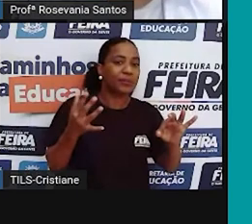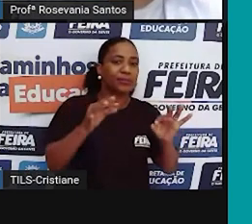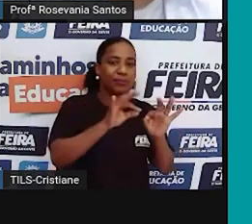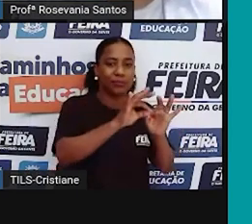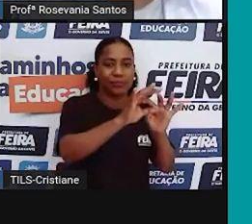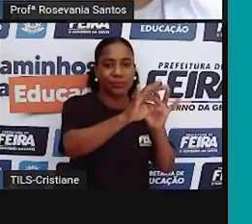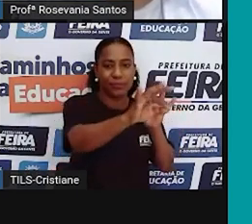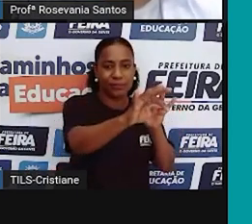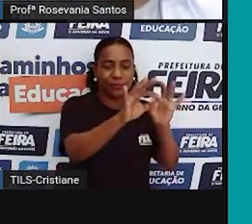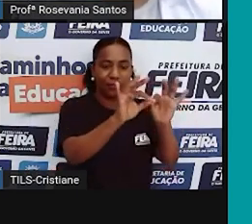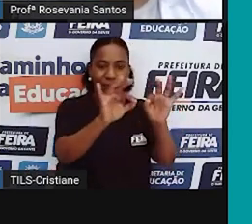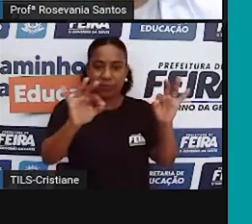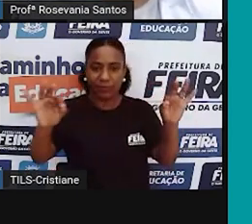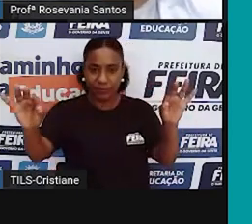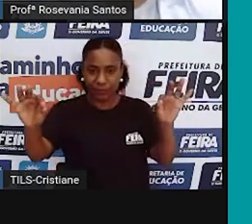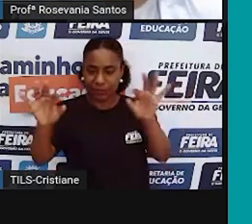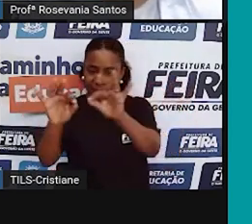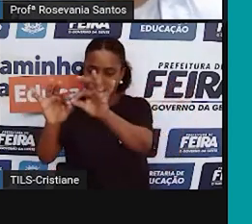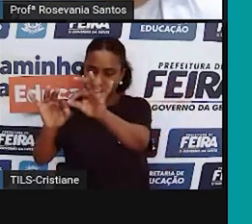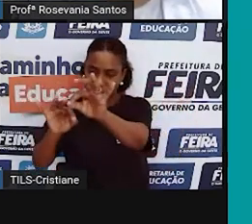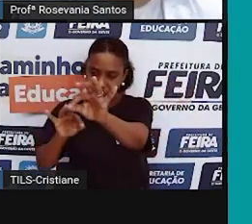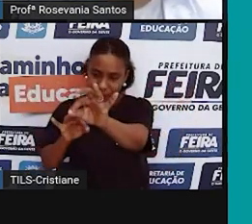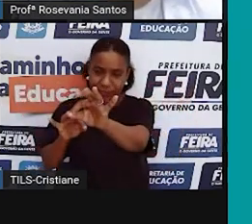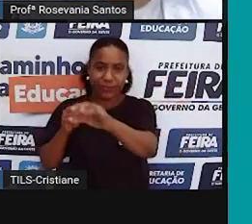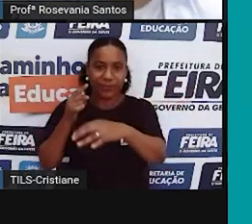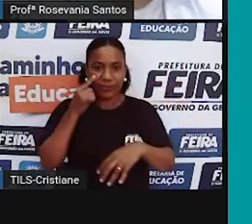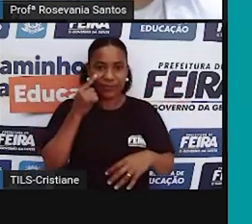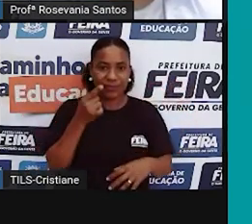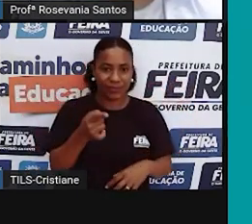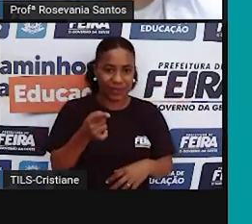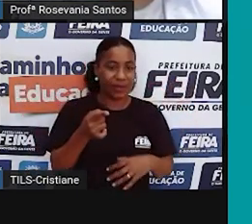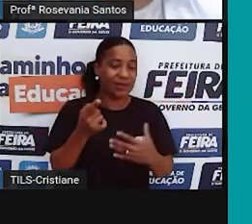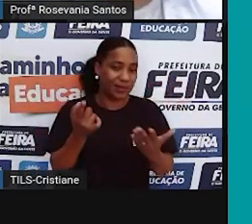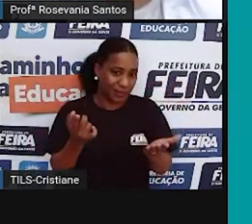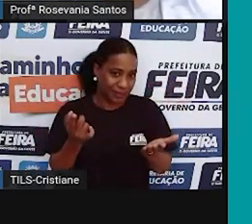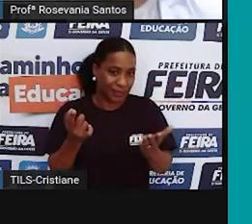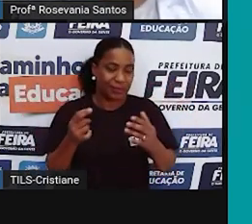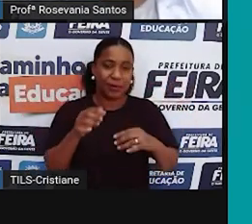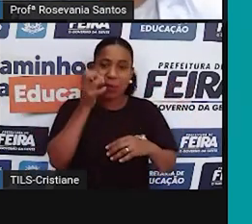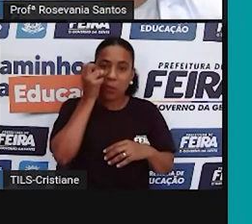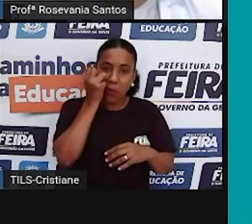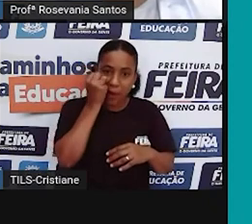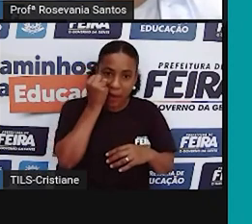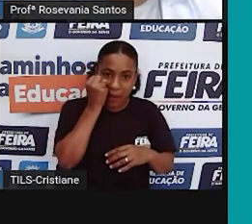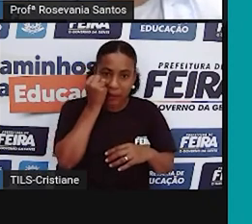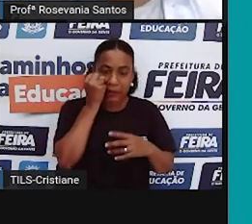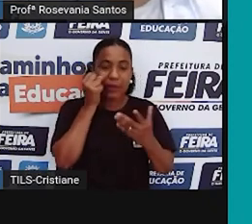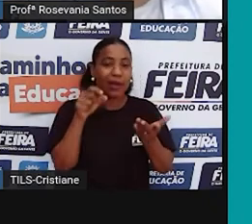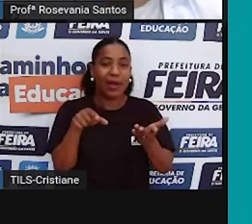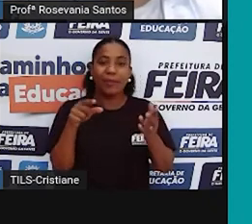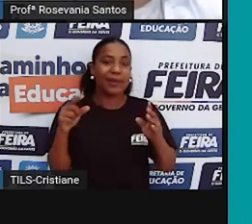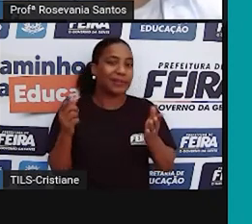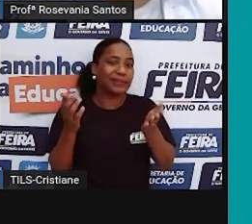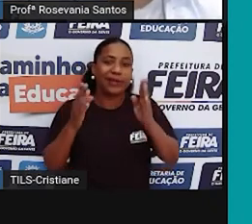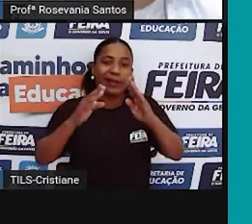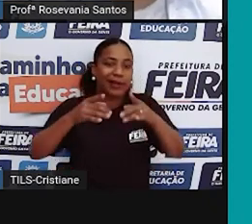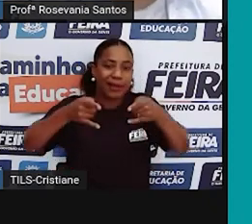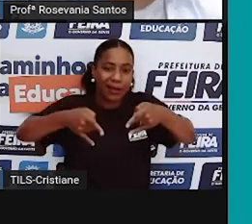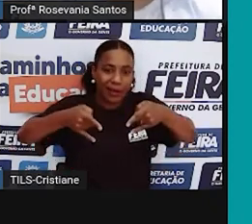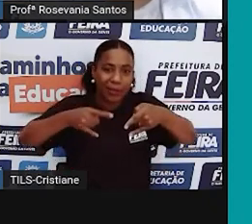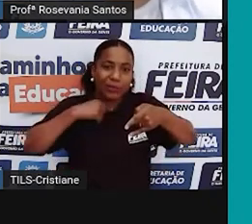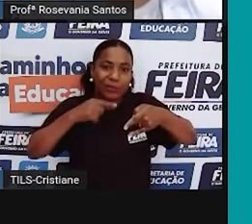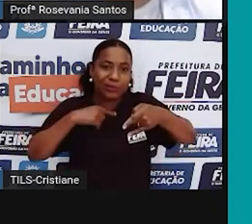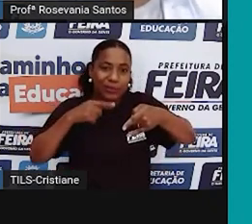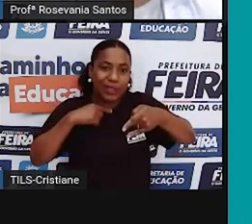eu digo que ali é a cozinha, mas não cabe uma mesa. Ali é o quarto, mas não cabe uma cama e um guarda-roupa. Digo que é a garagem, mas não